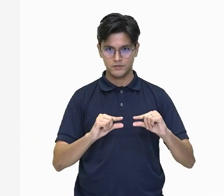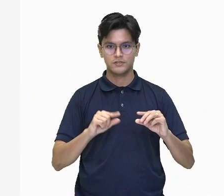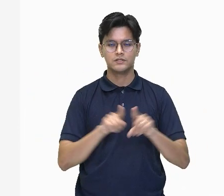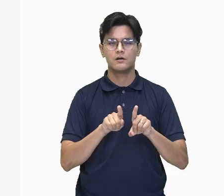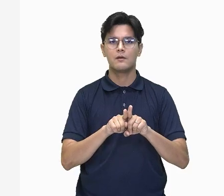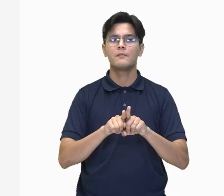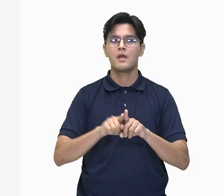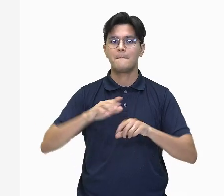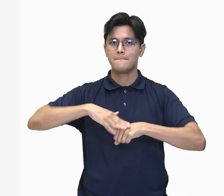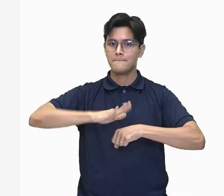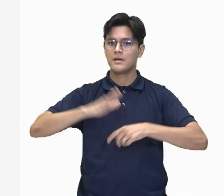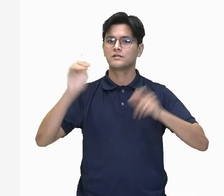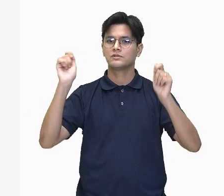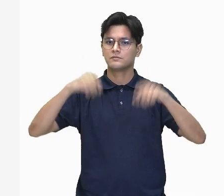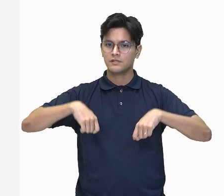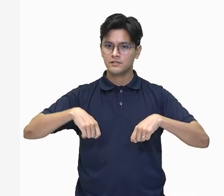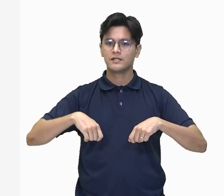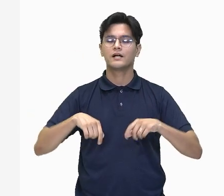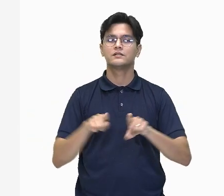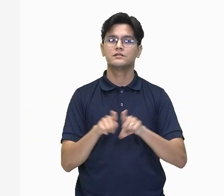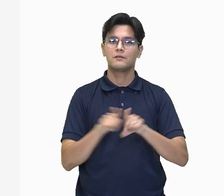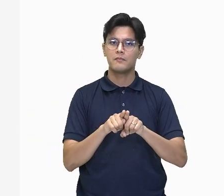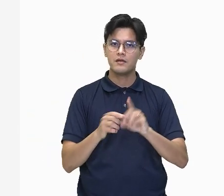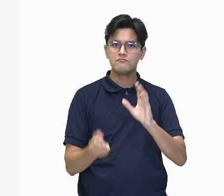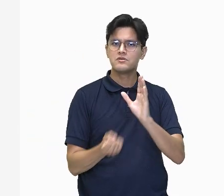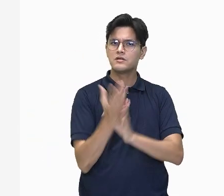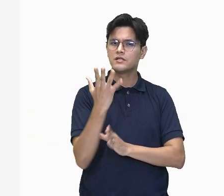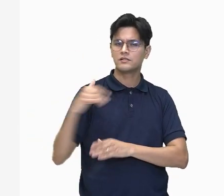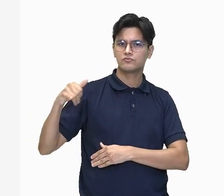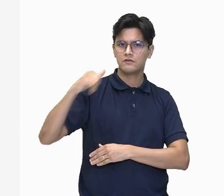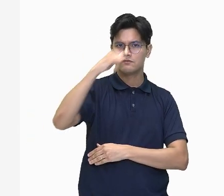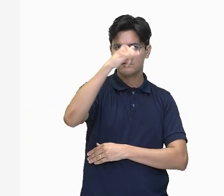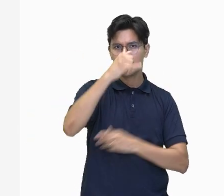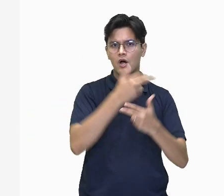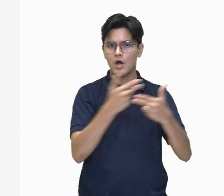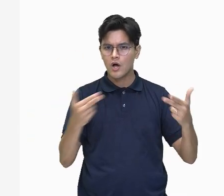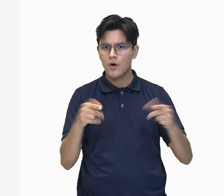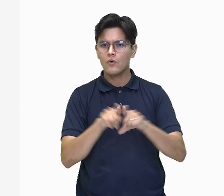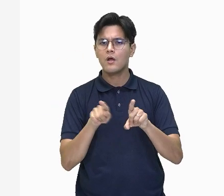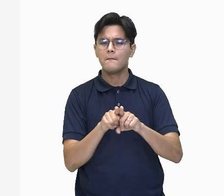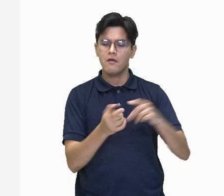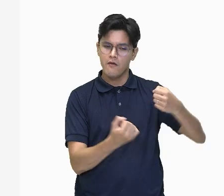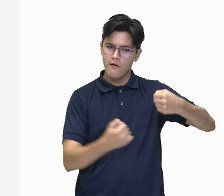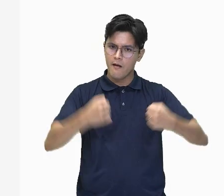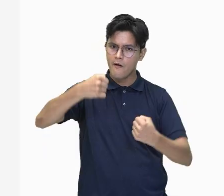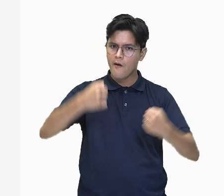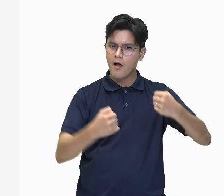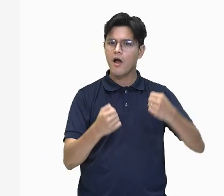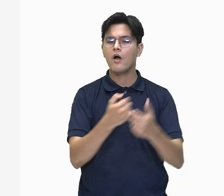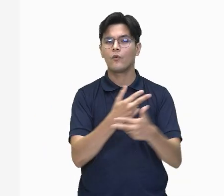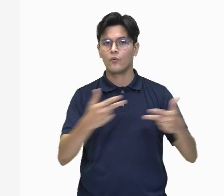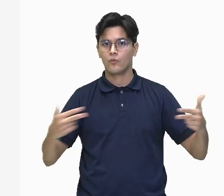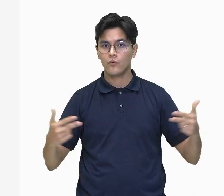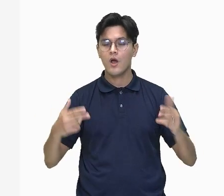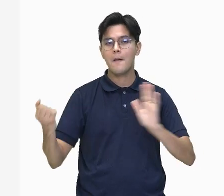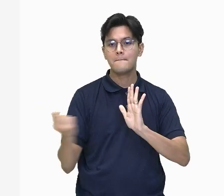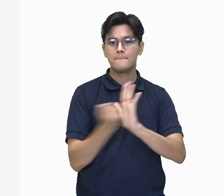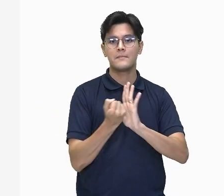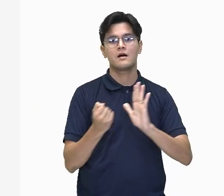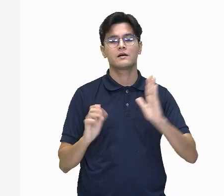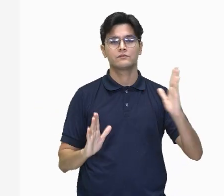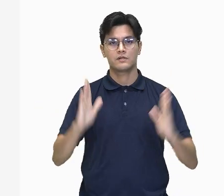criação de automóveis, aviões e outros meios de transportes mais modernos, marcando uma nova etapa do